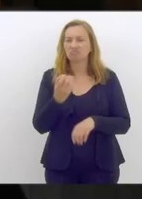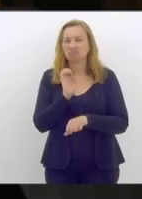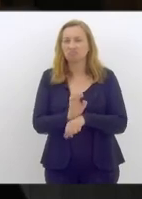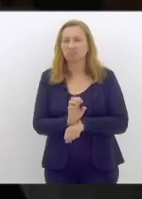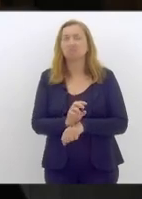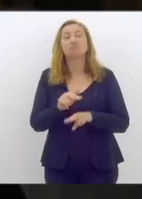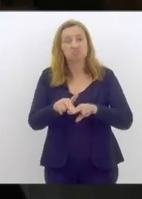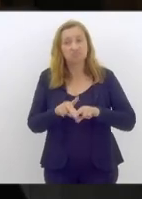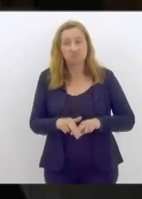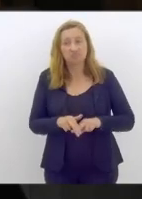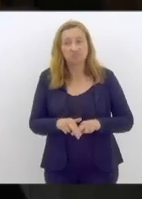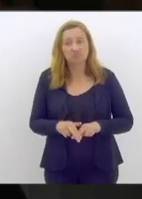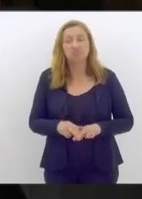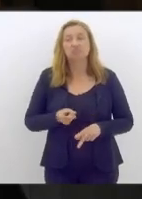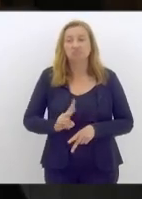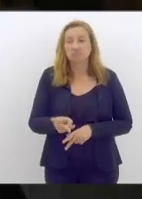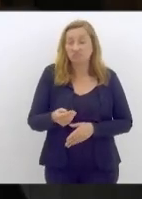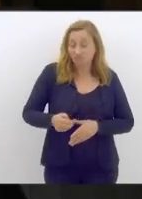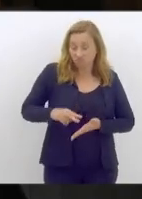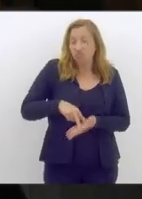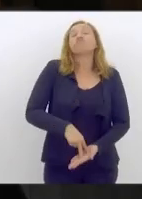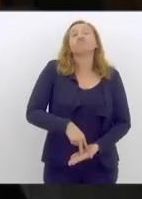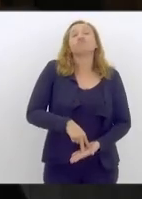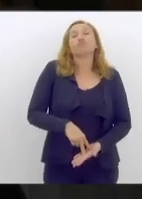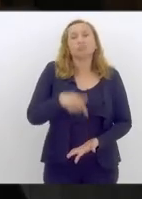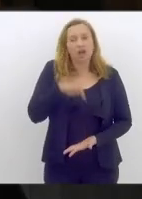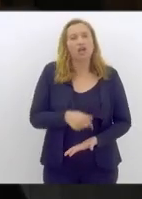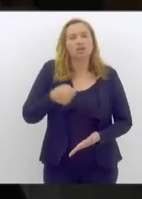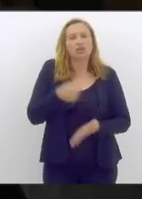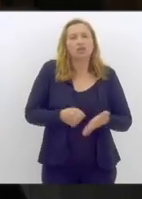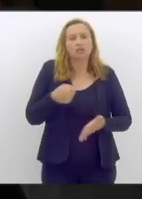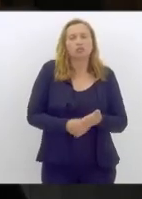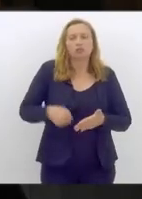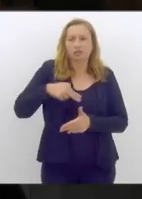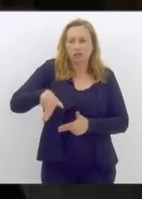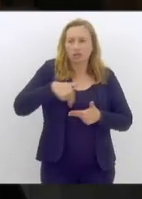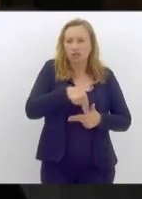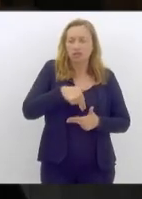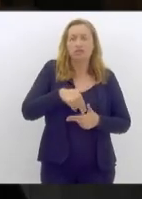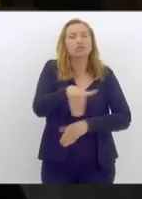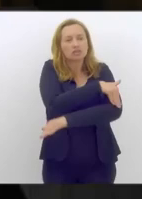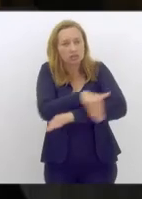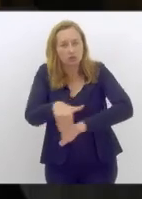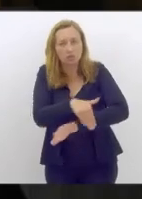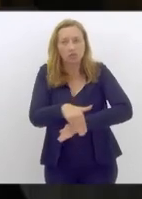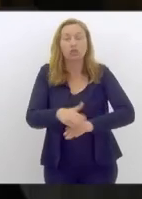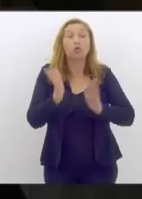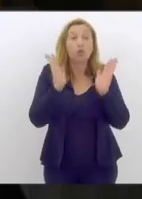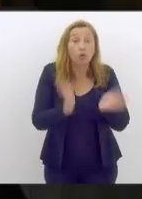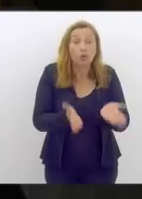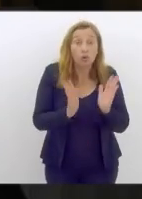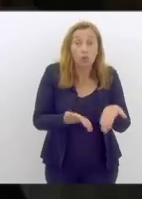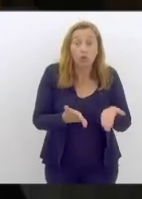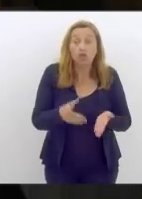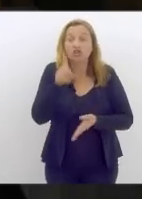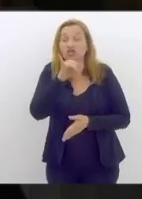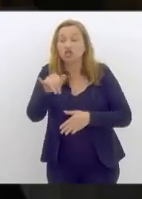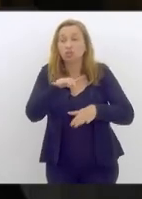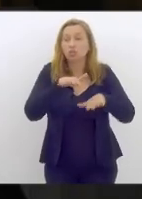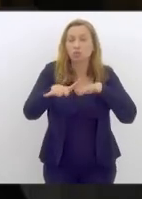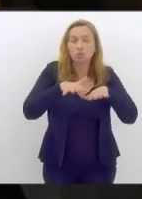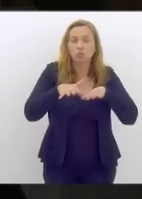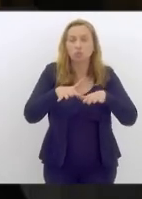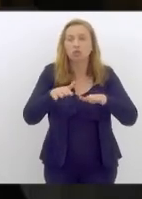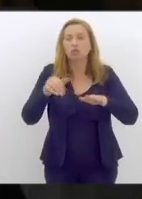por isso a gente vai continuar firme aqui na luta dessa Tribuna e nas ruas como hoje dia de mobilização